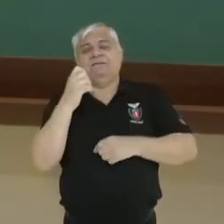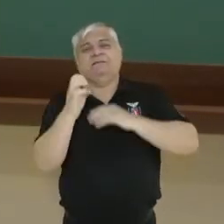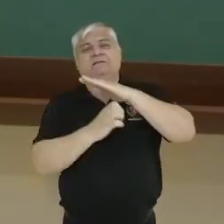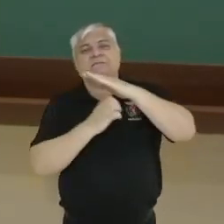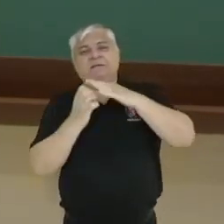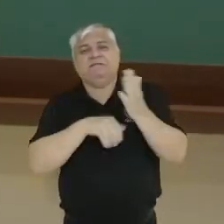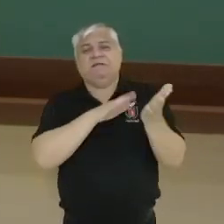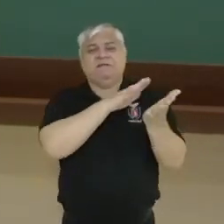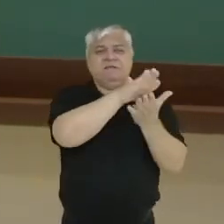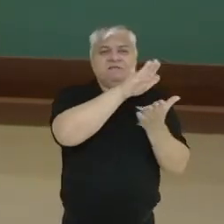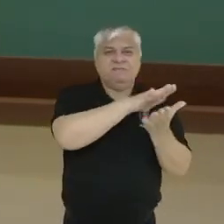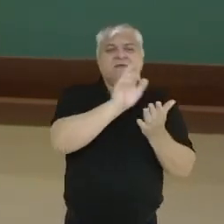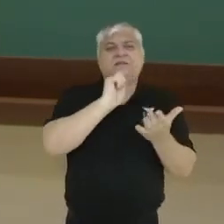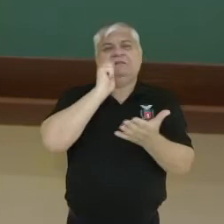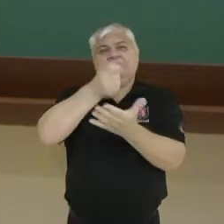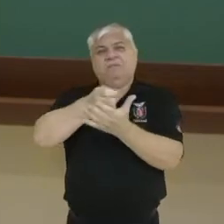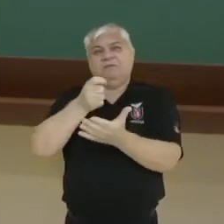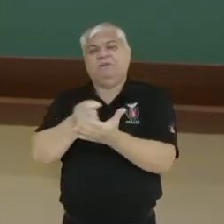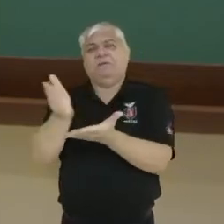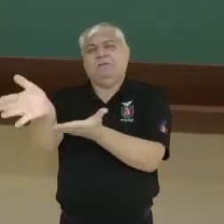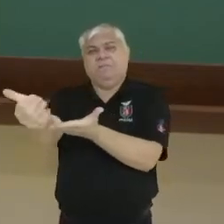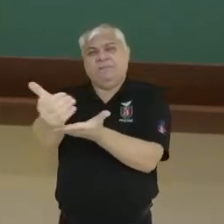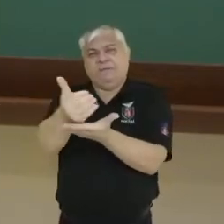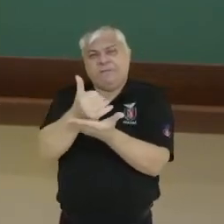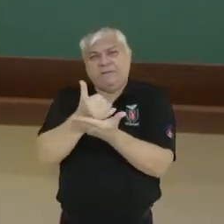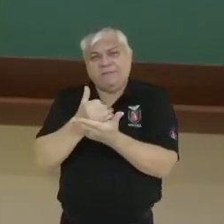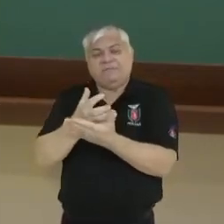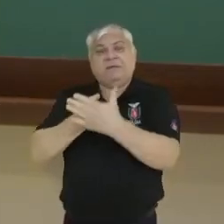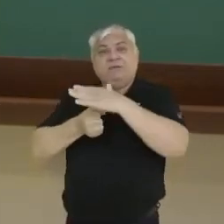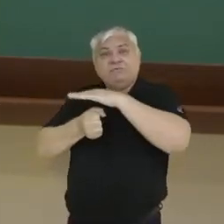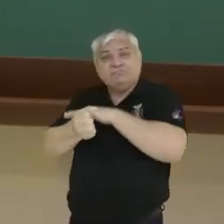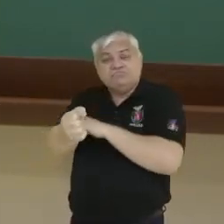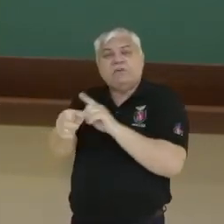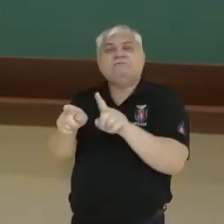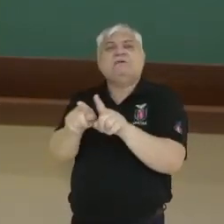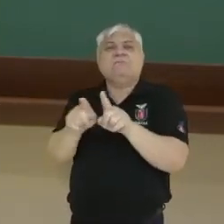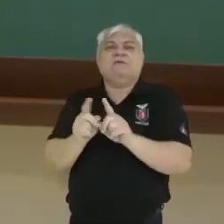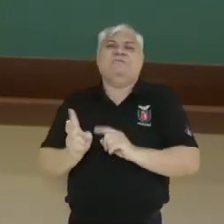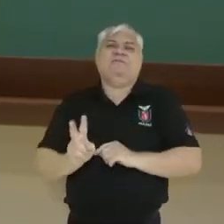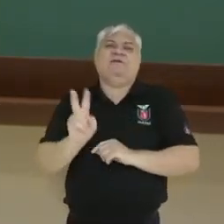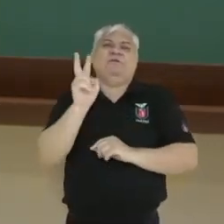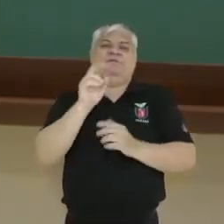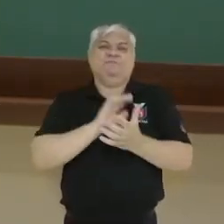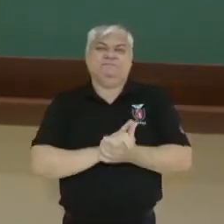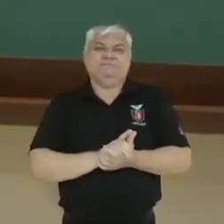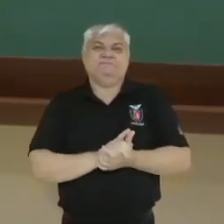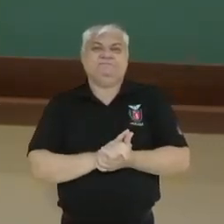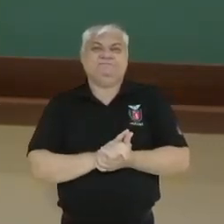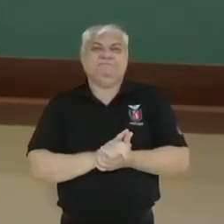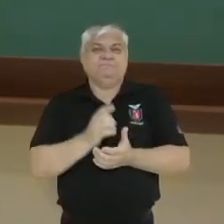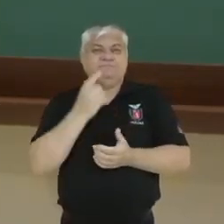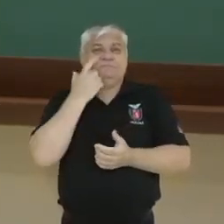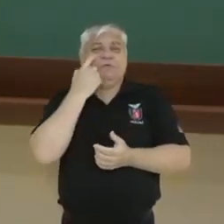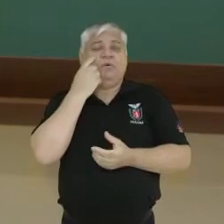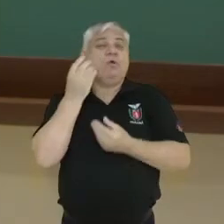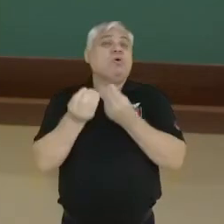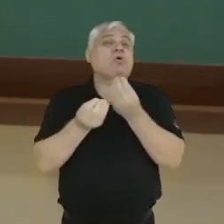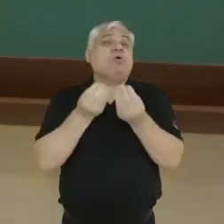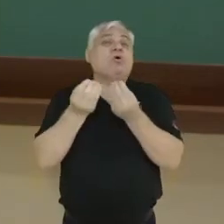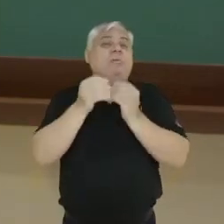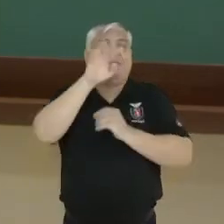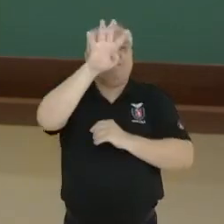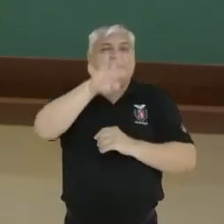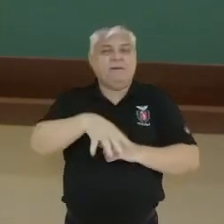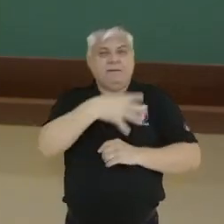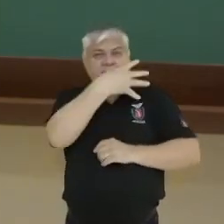as receitas e investimentos e também os seus valores correspondentes. Veja a seguir uma